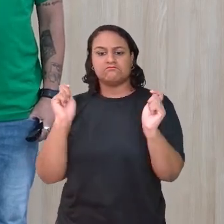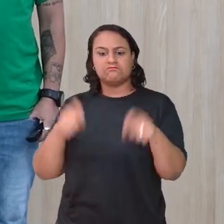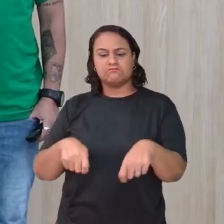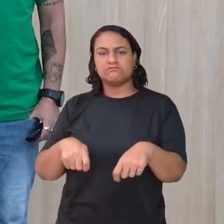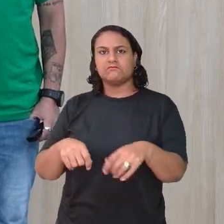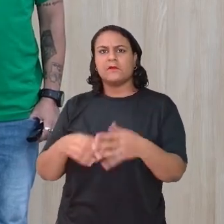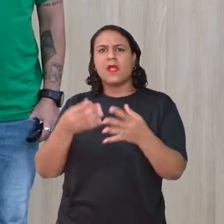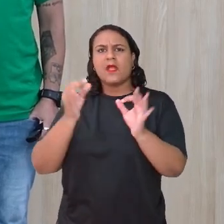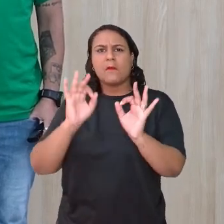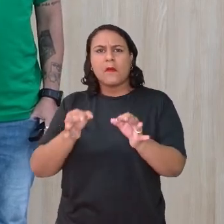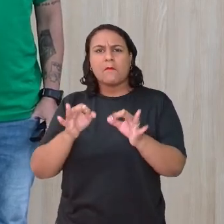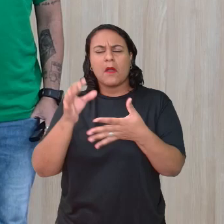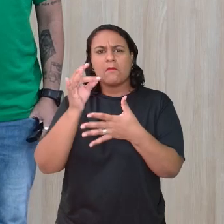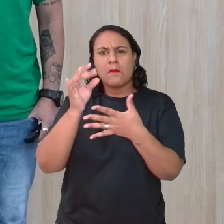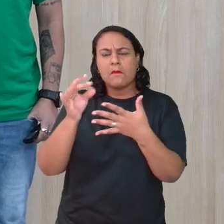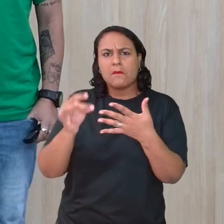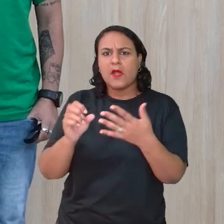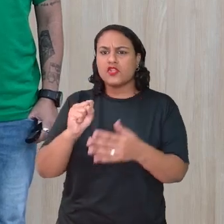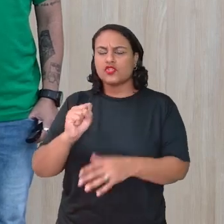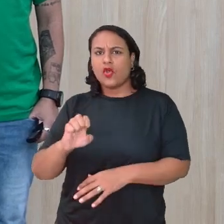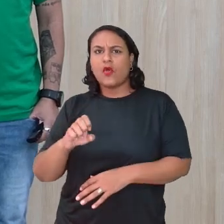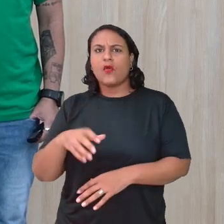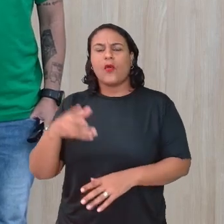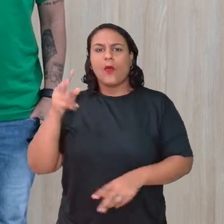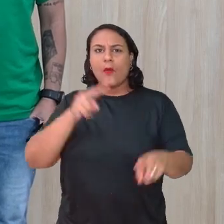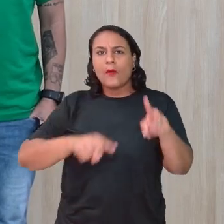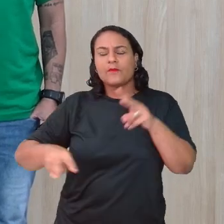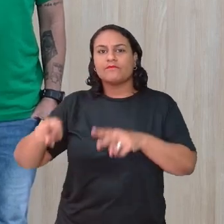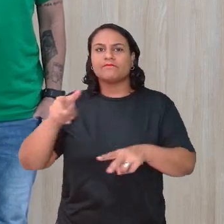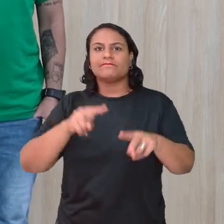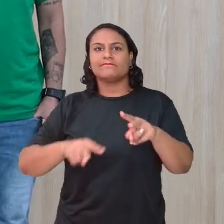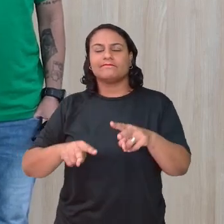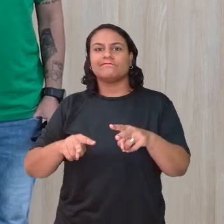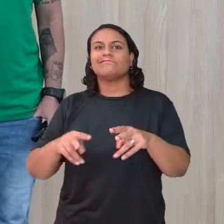bem definidos só em observar a situação.